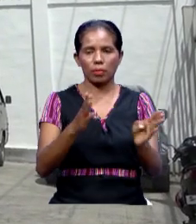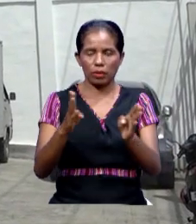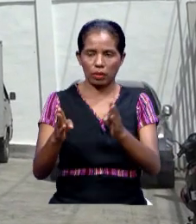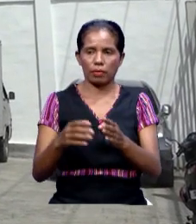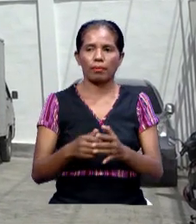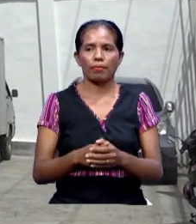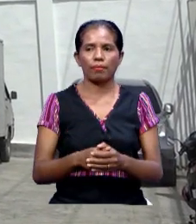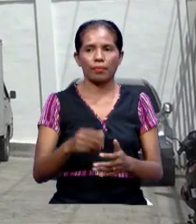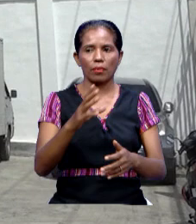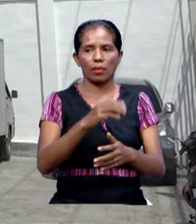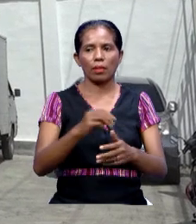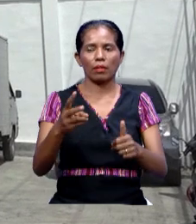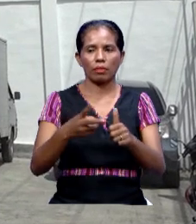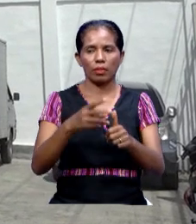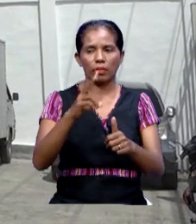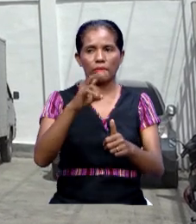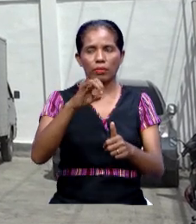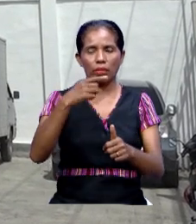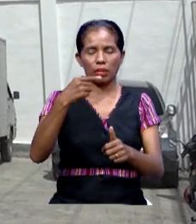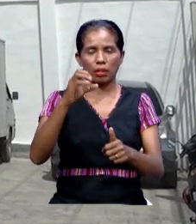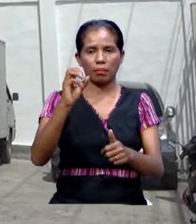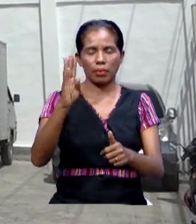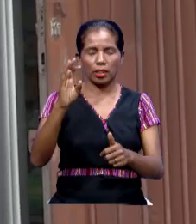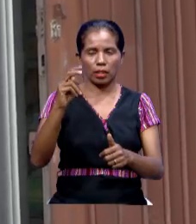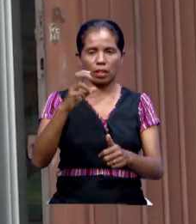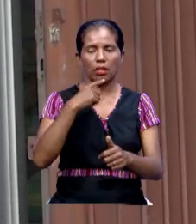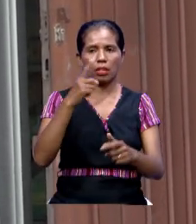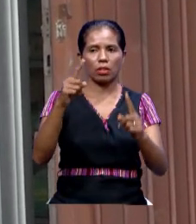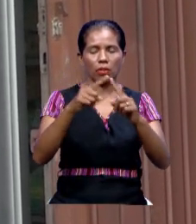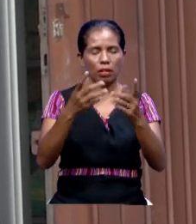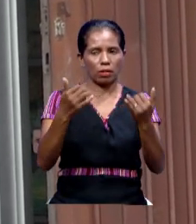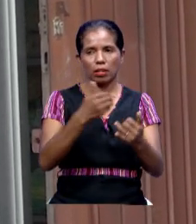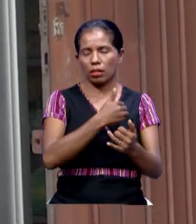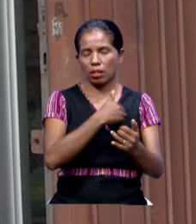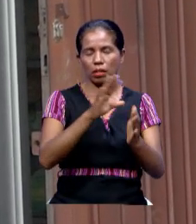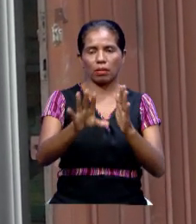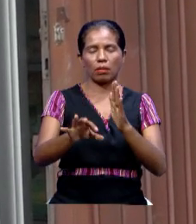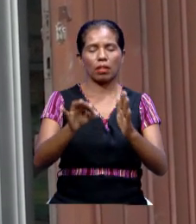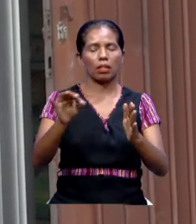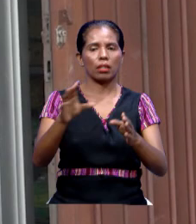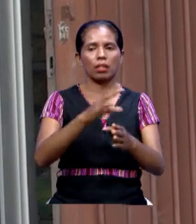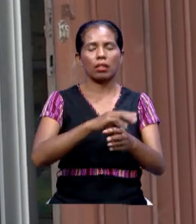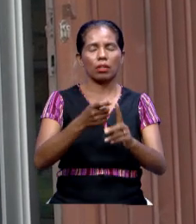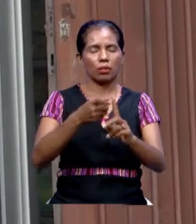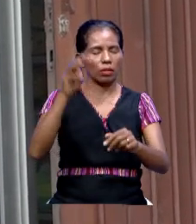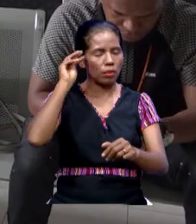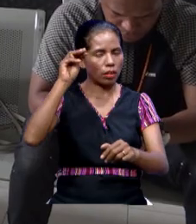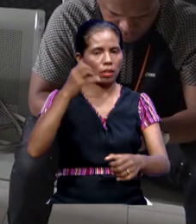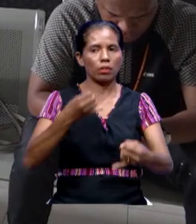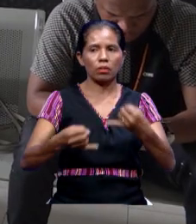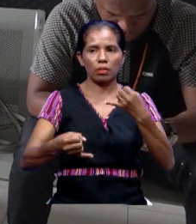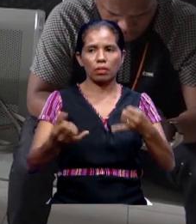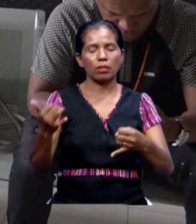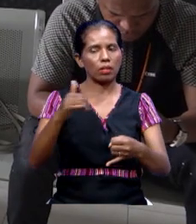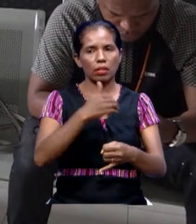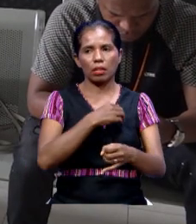Gestor empresa Visa Mitra Johannes Corte Real Hateten, to agora sira sira o hetan contrato o si Ministério de Justiça, nune sira